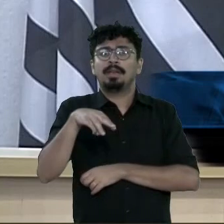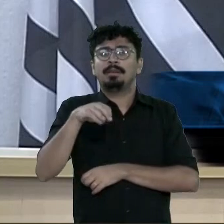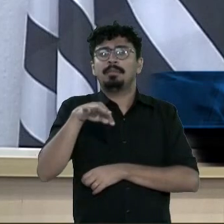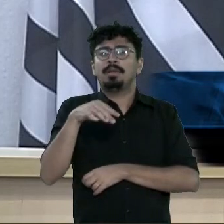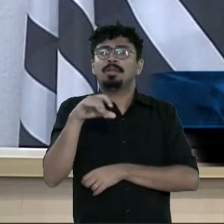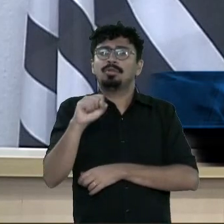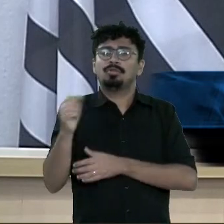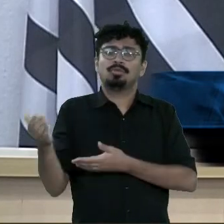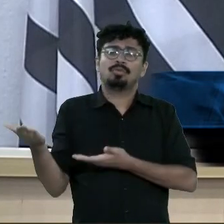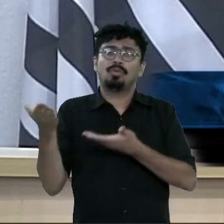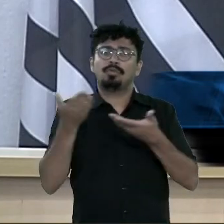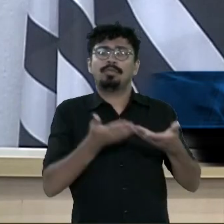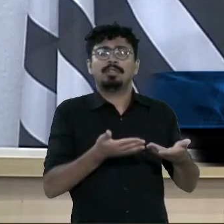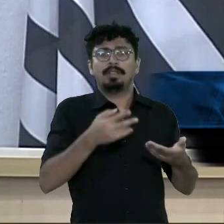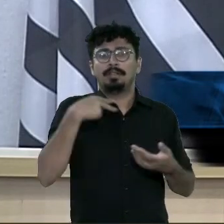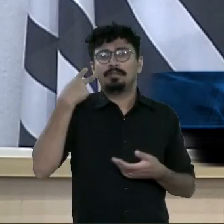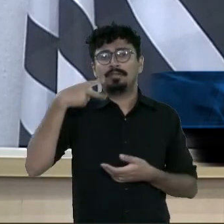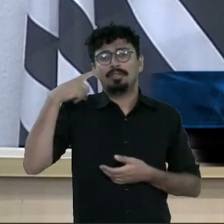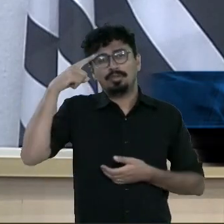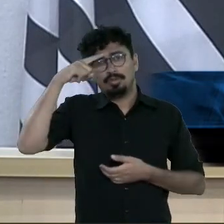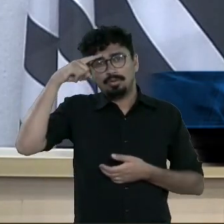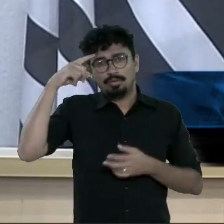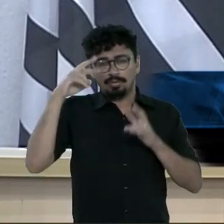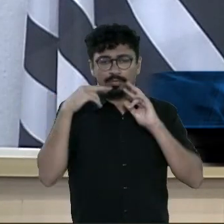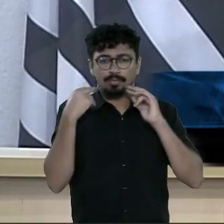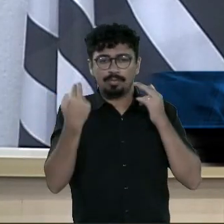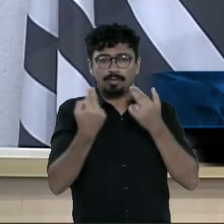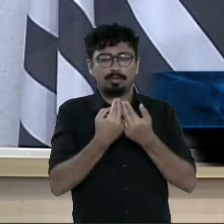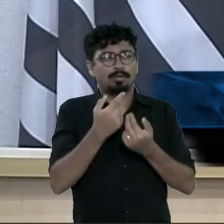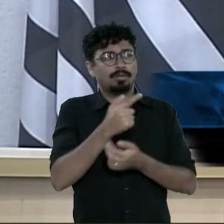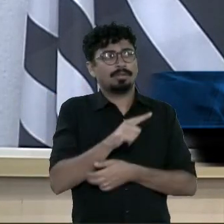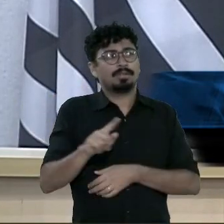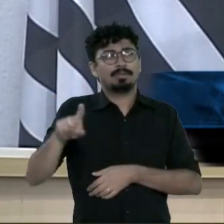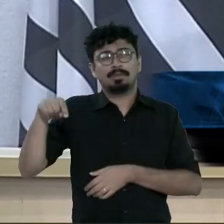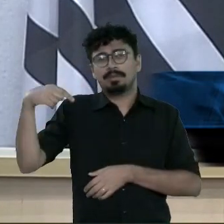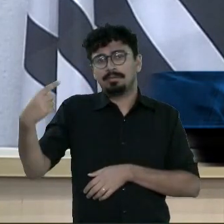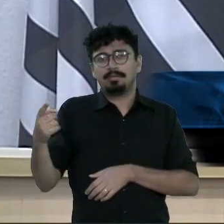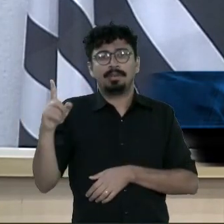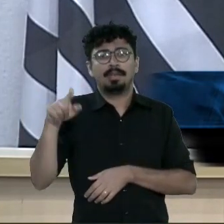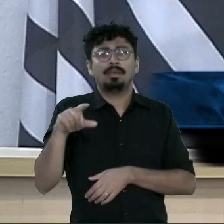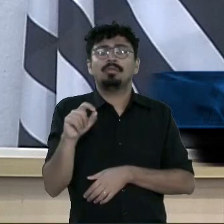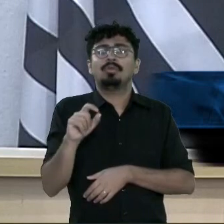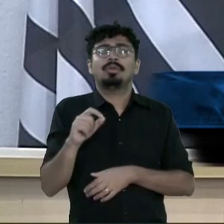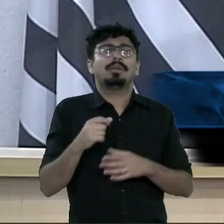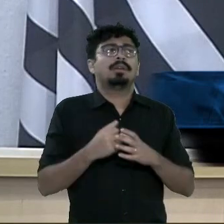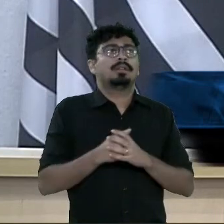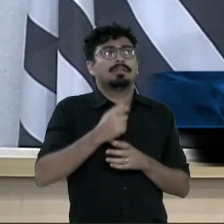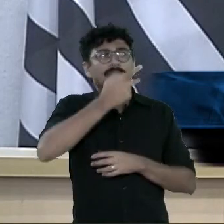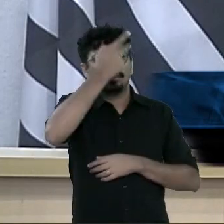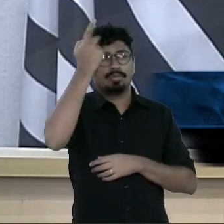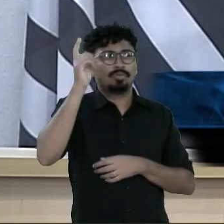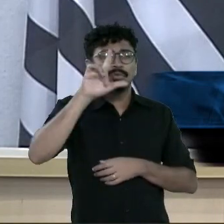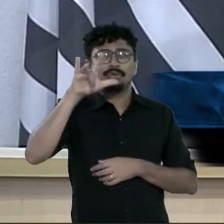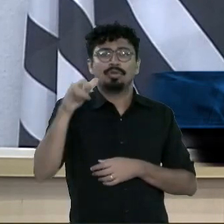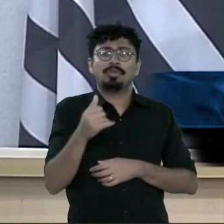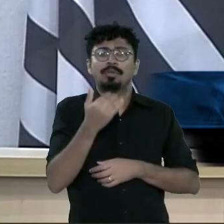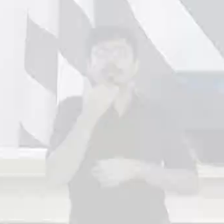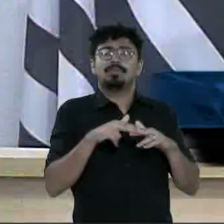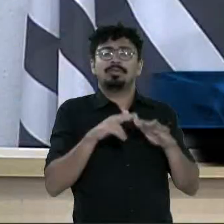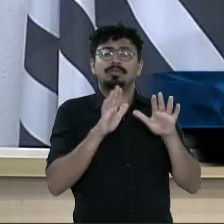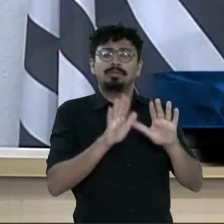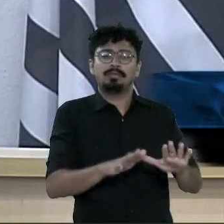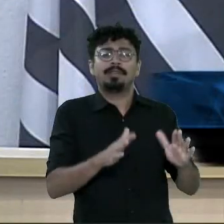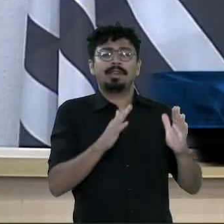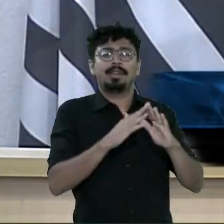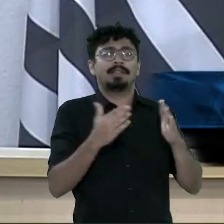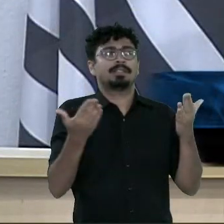convidei o vereador Richardson para participar de uma reunião na semana que vem comigo, que os comerciantes estão clamando por socorro. E